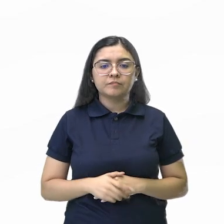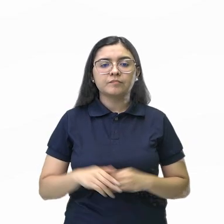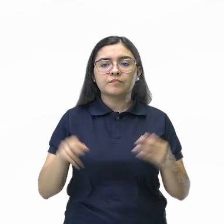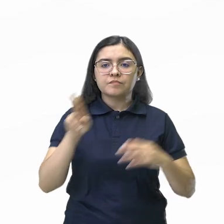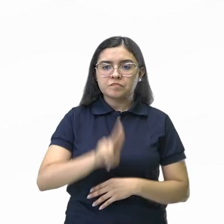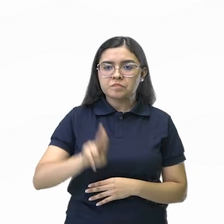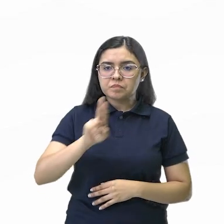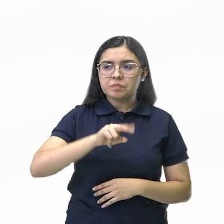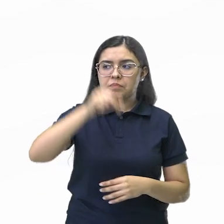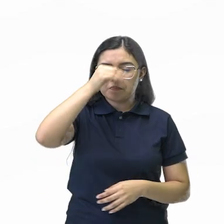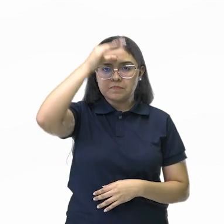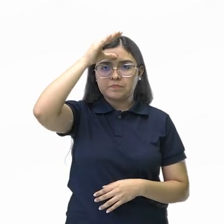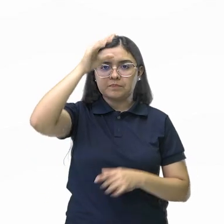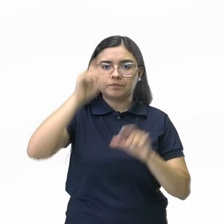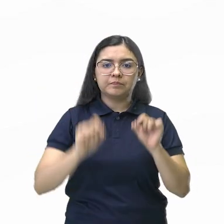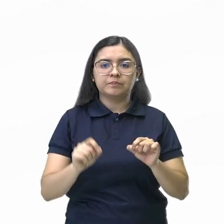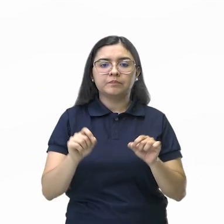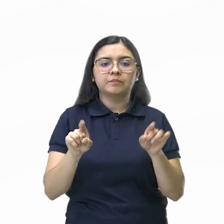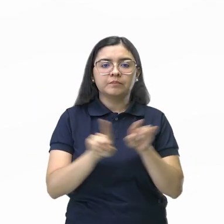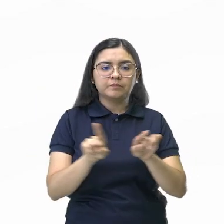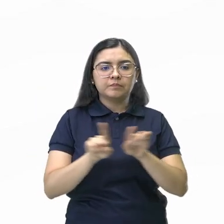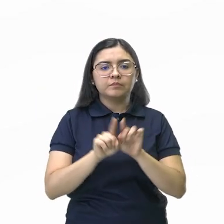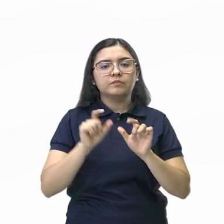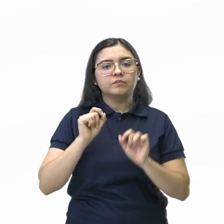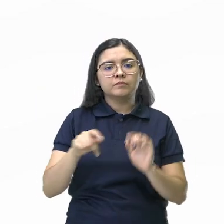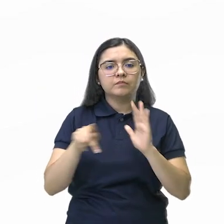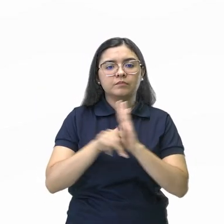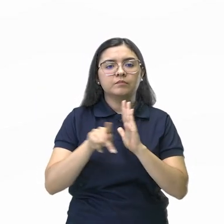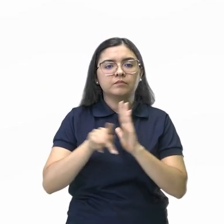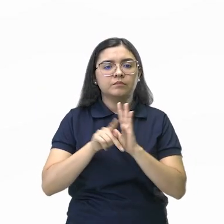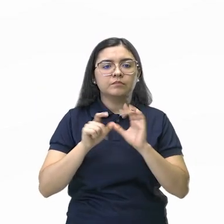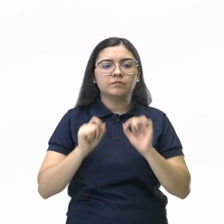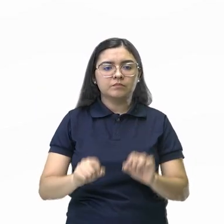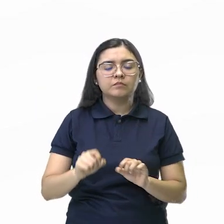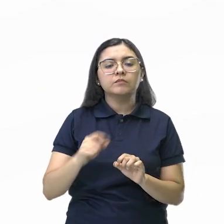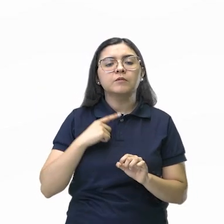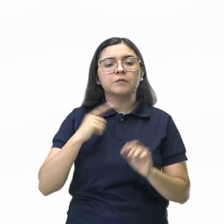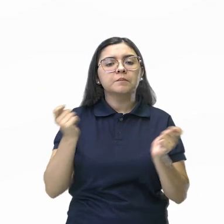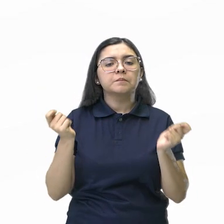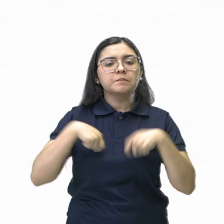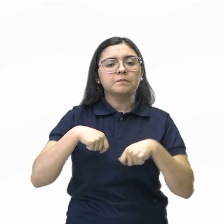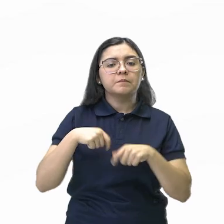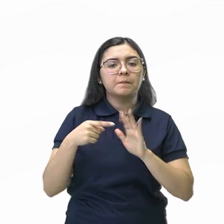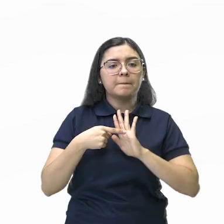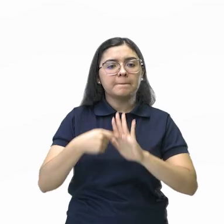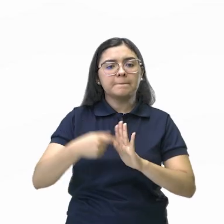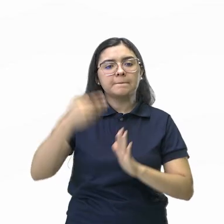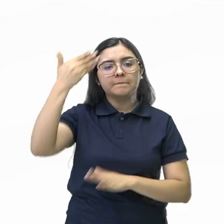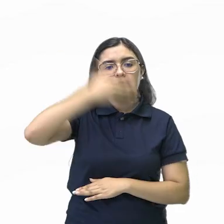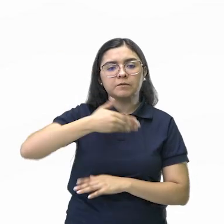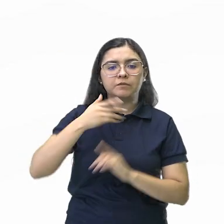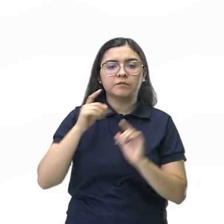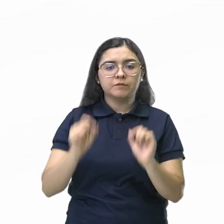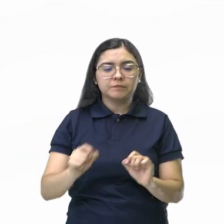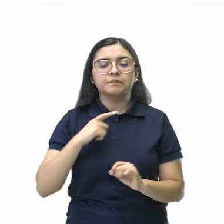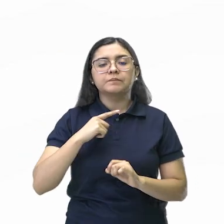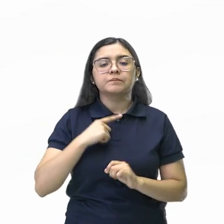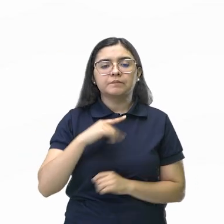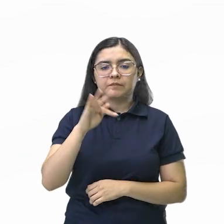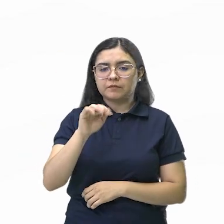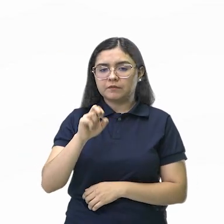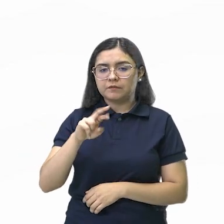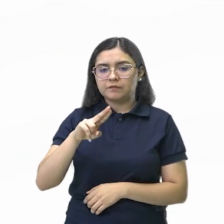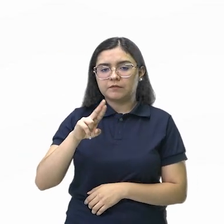o uso do conhecimento, né, de Louis Pasteur. Louis Pasteur, que provou que a fermentação era causada